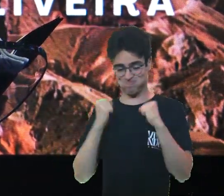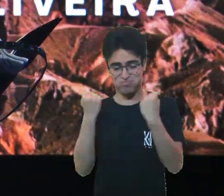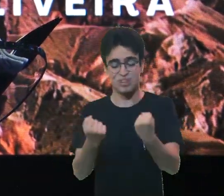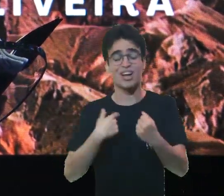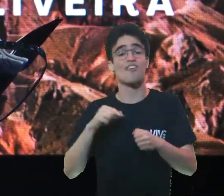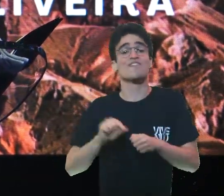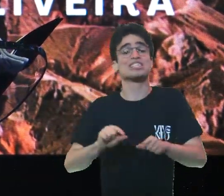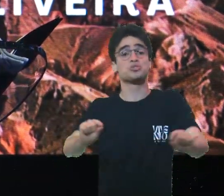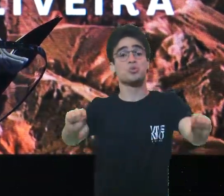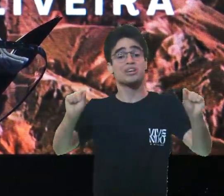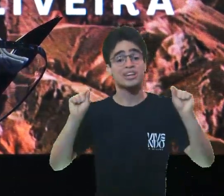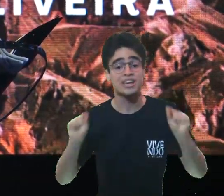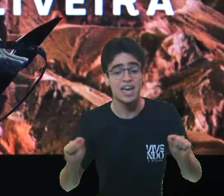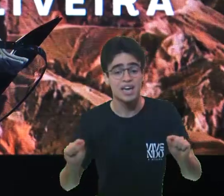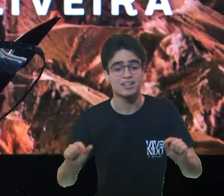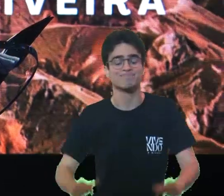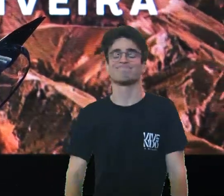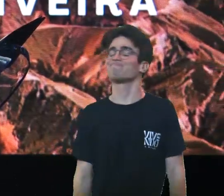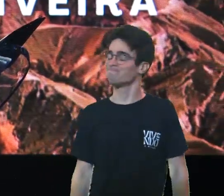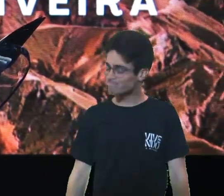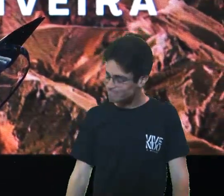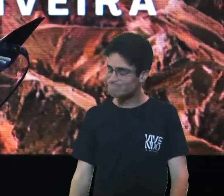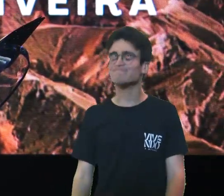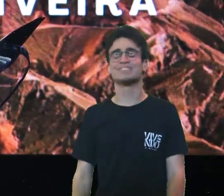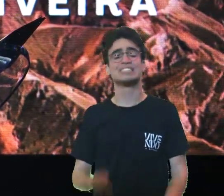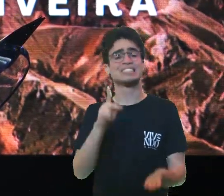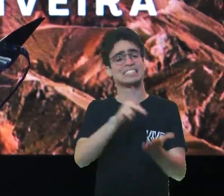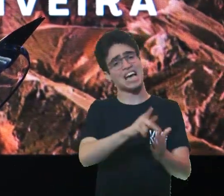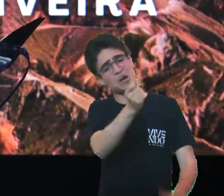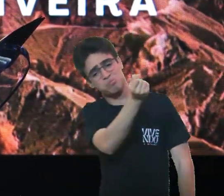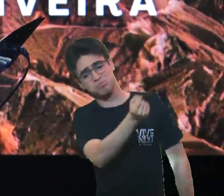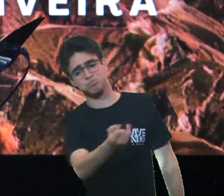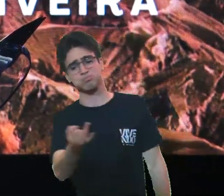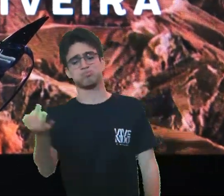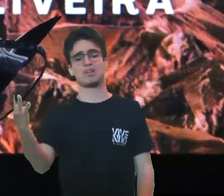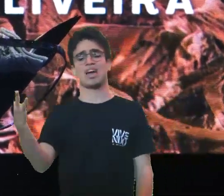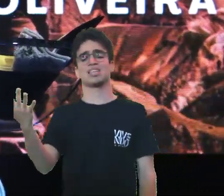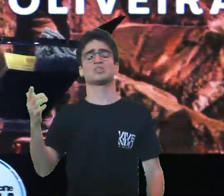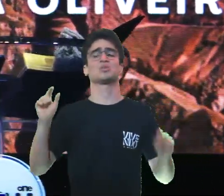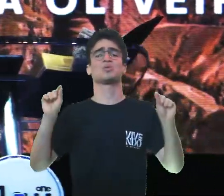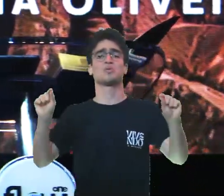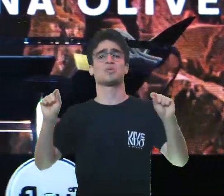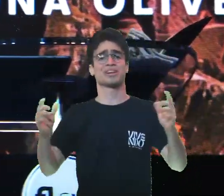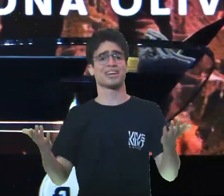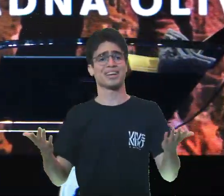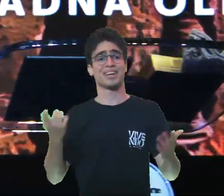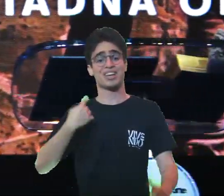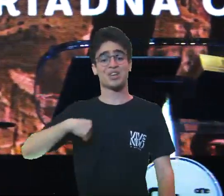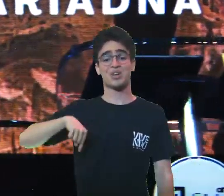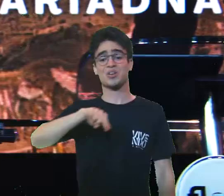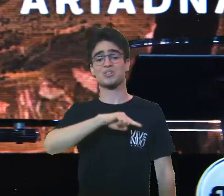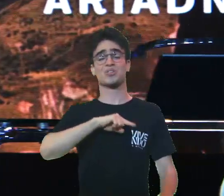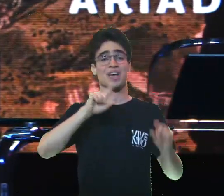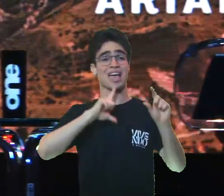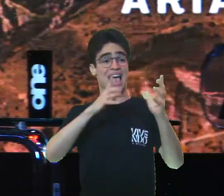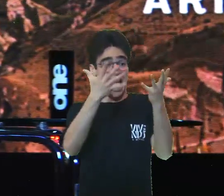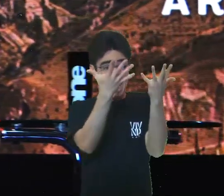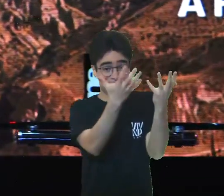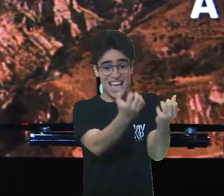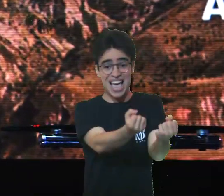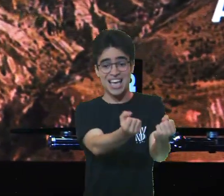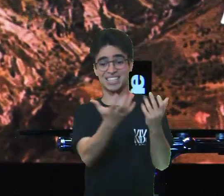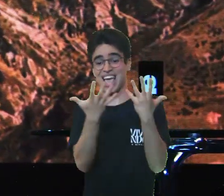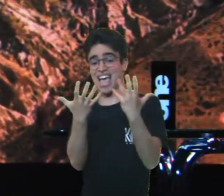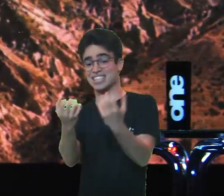dias nessa terra? Gente, muitos de nós estamos abraçando causas